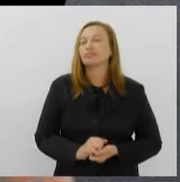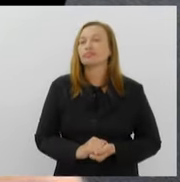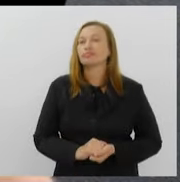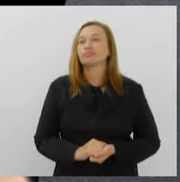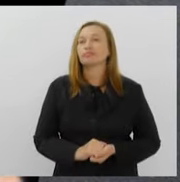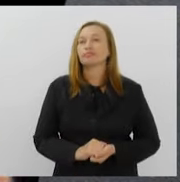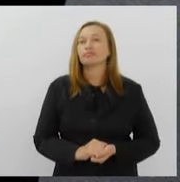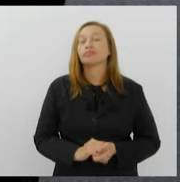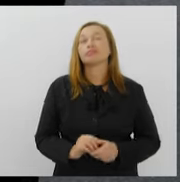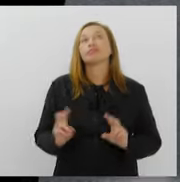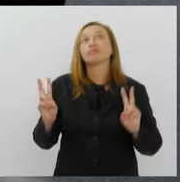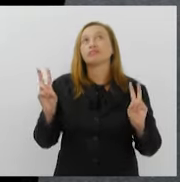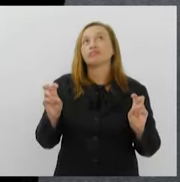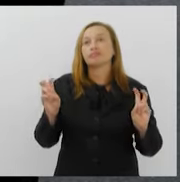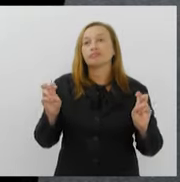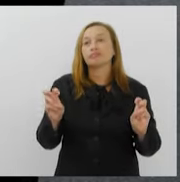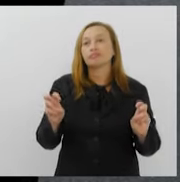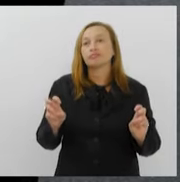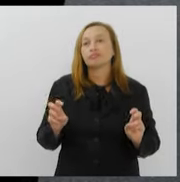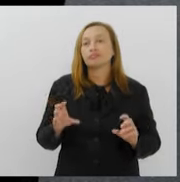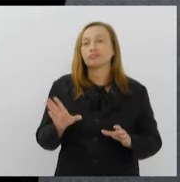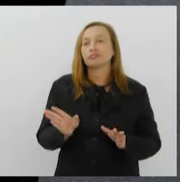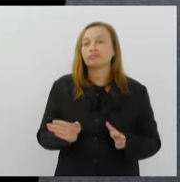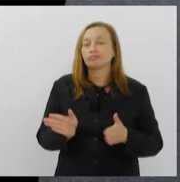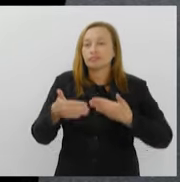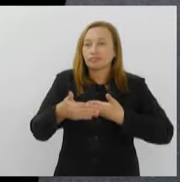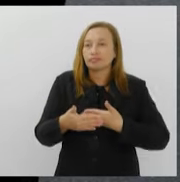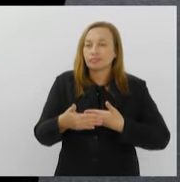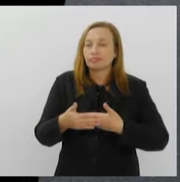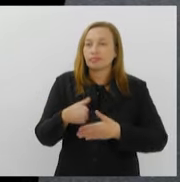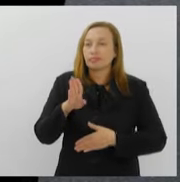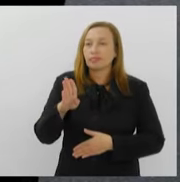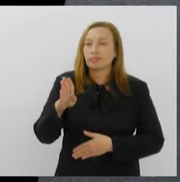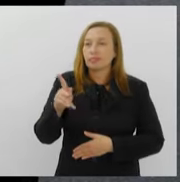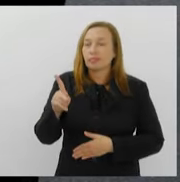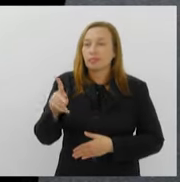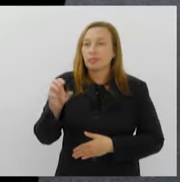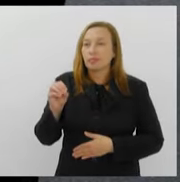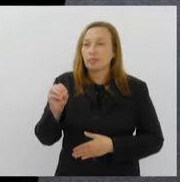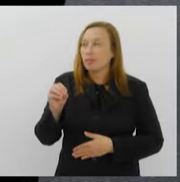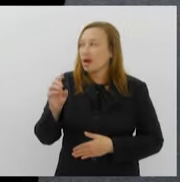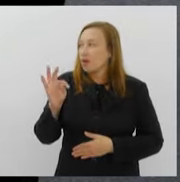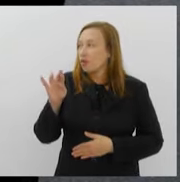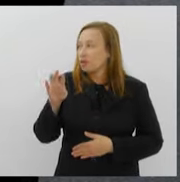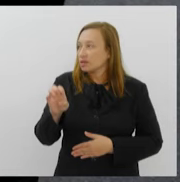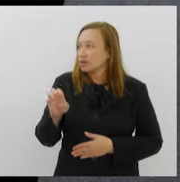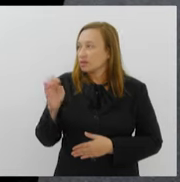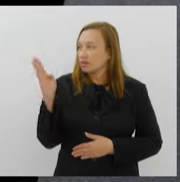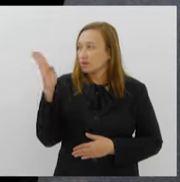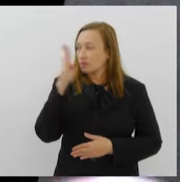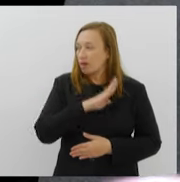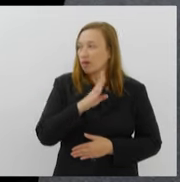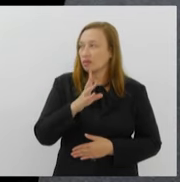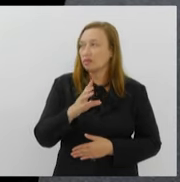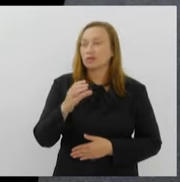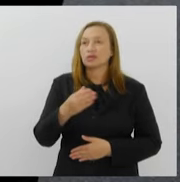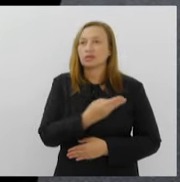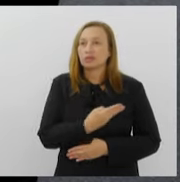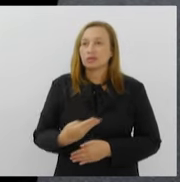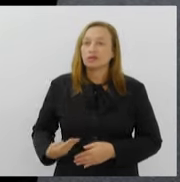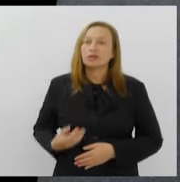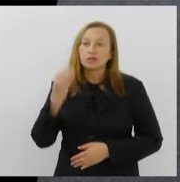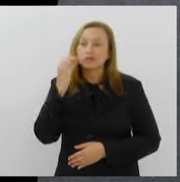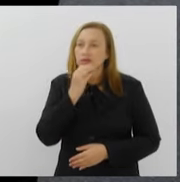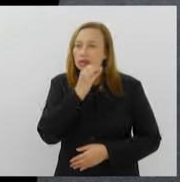né, a questão do pacote de maldades do governo Cláudio Castro, vamos lembrar aqui a Lei Orgânica da Polícia